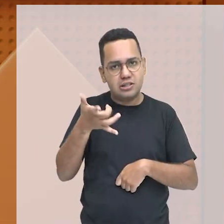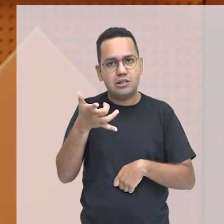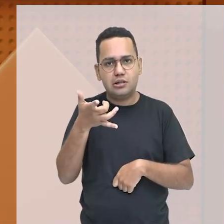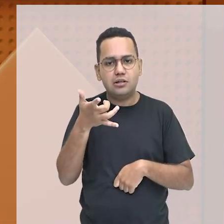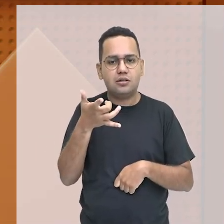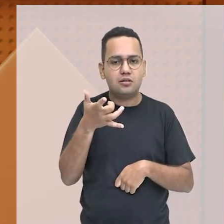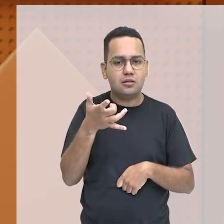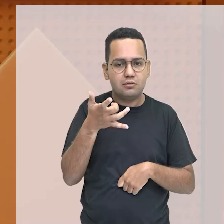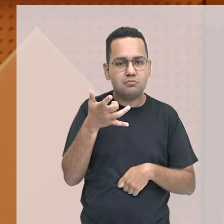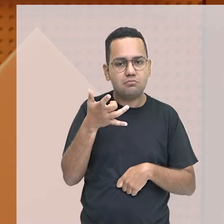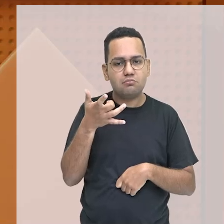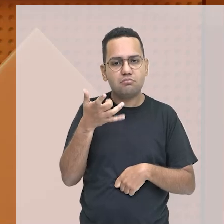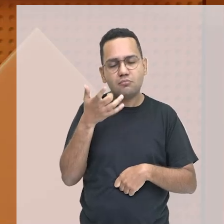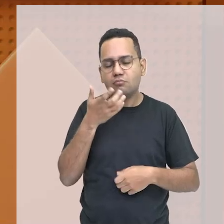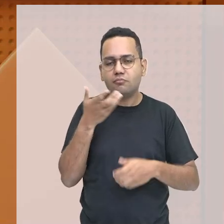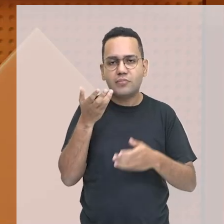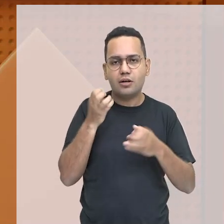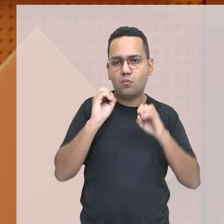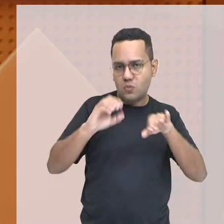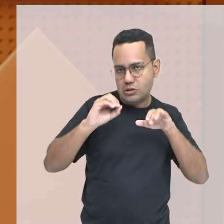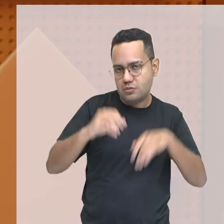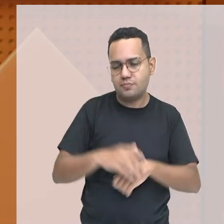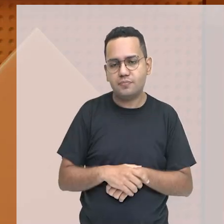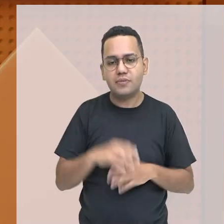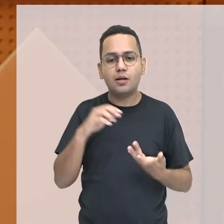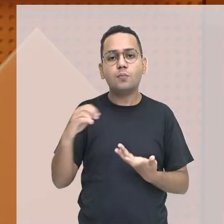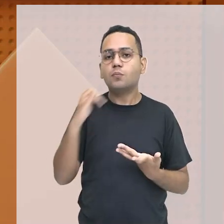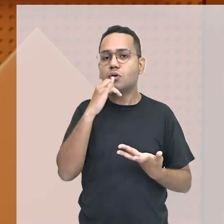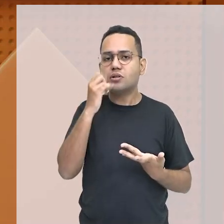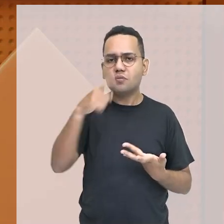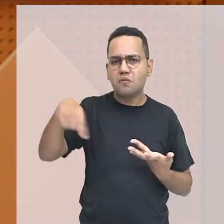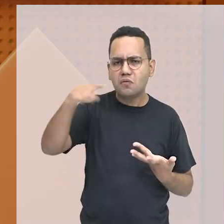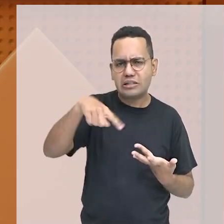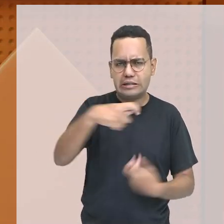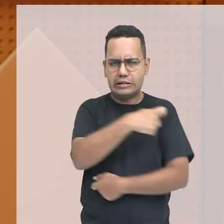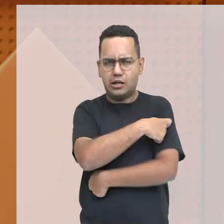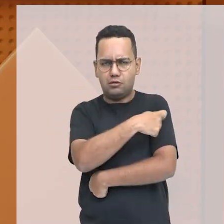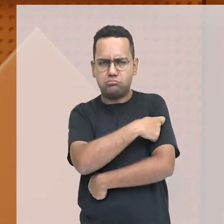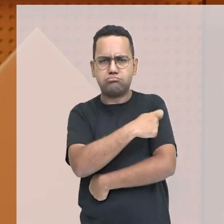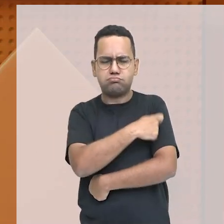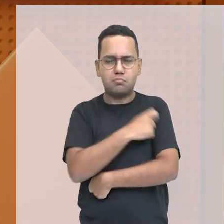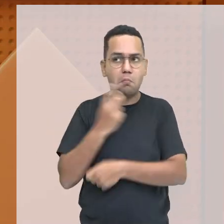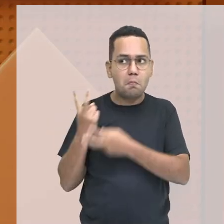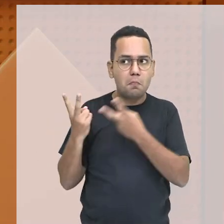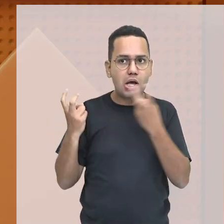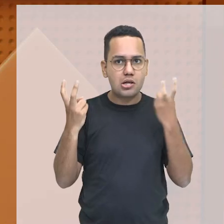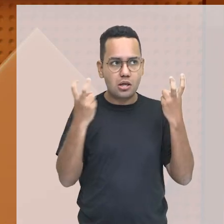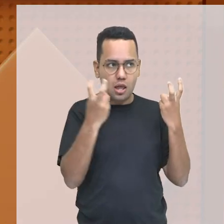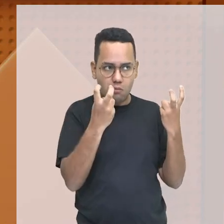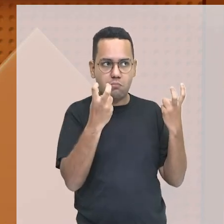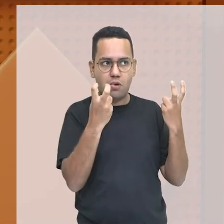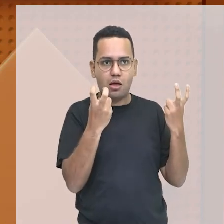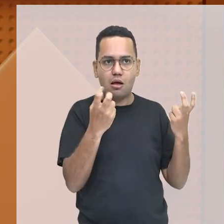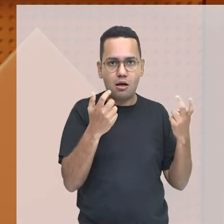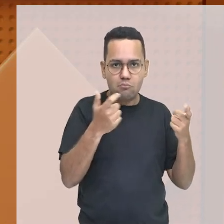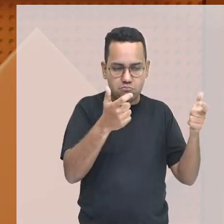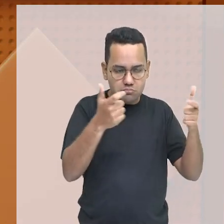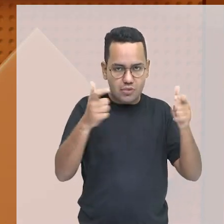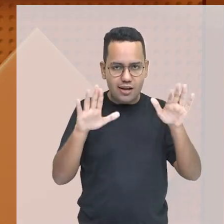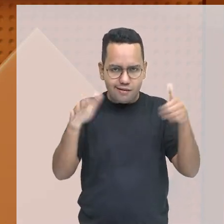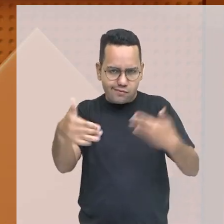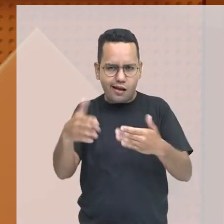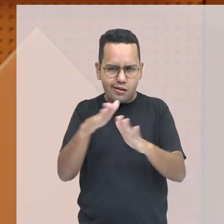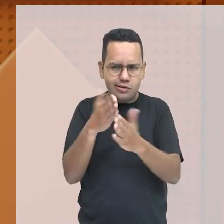o nosso serviço. Se você aí onde você está agora olhar ao seu redor, também vai identificar uma série